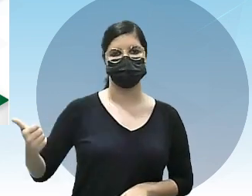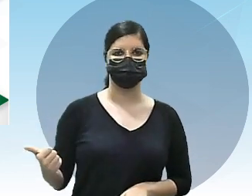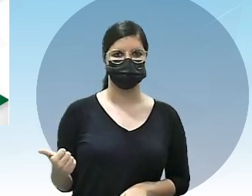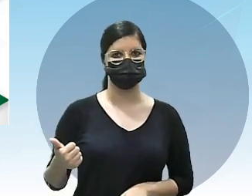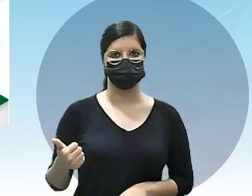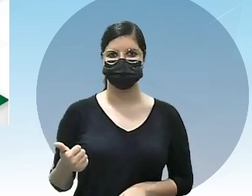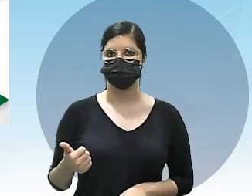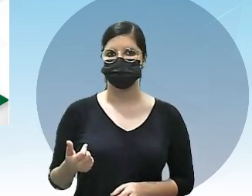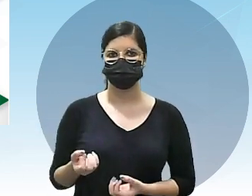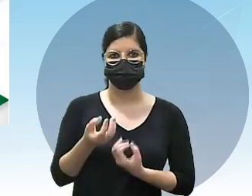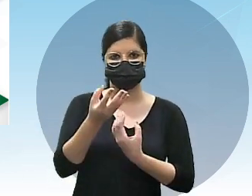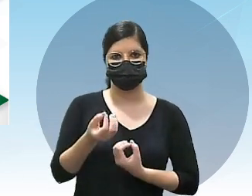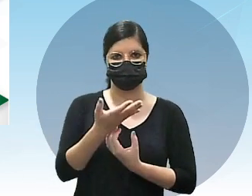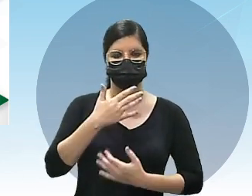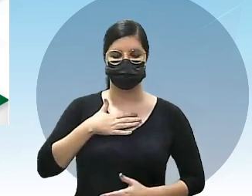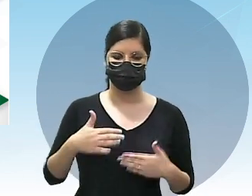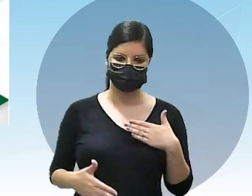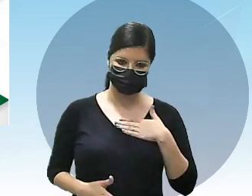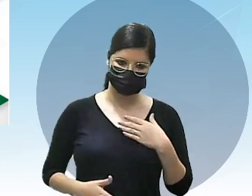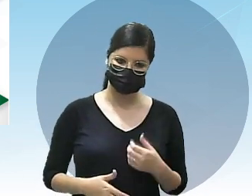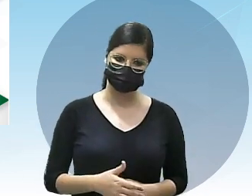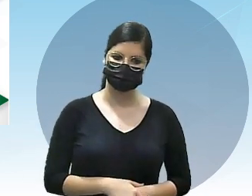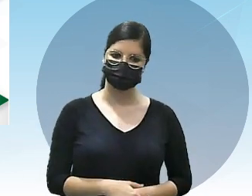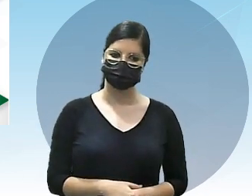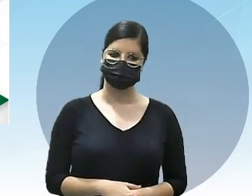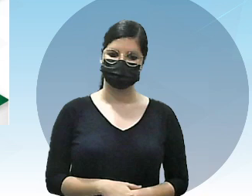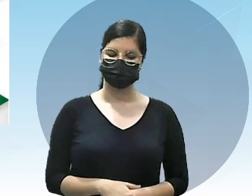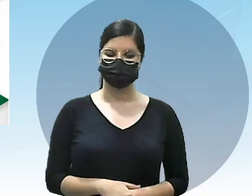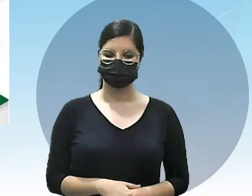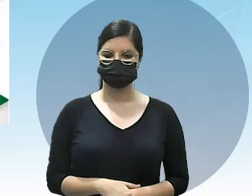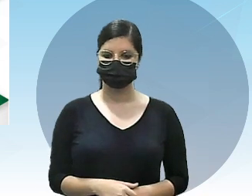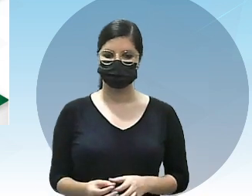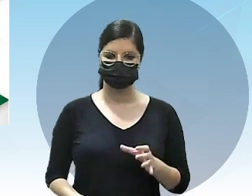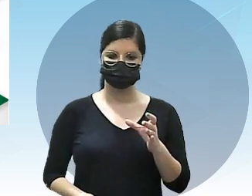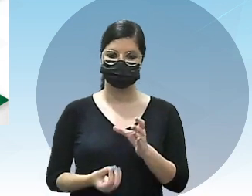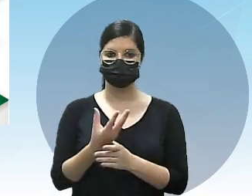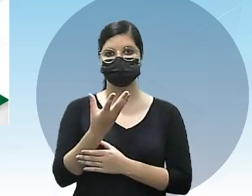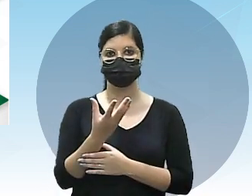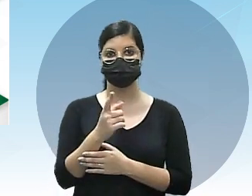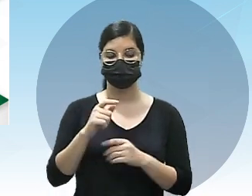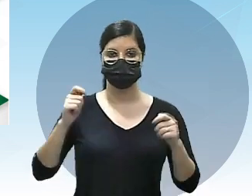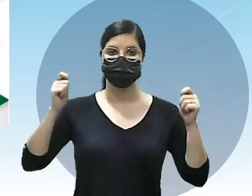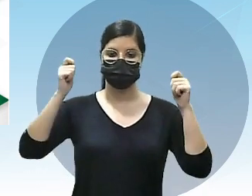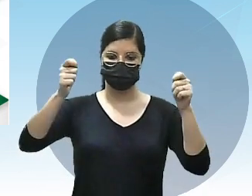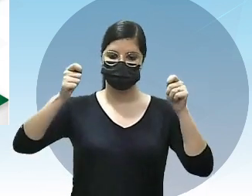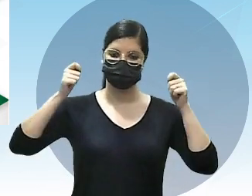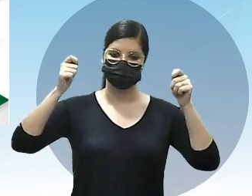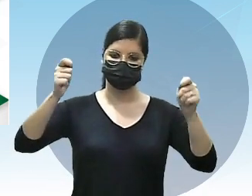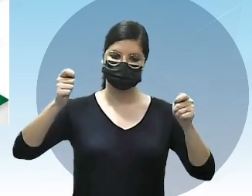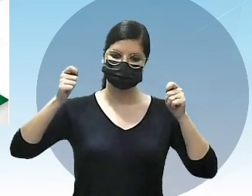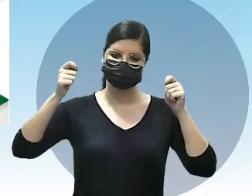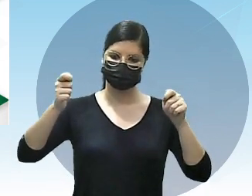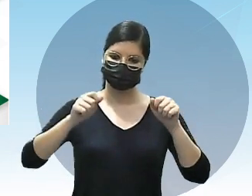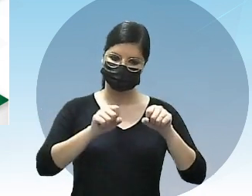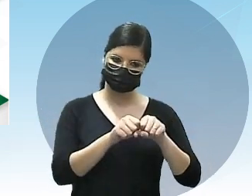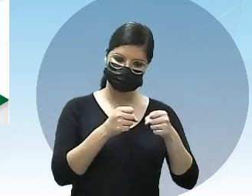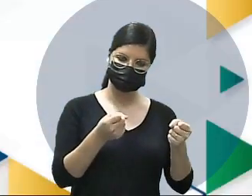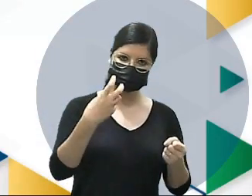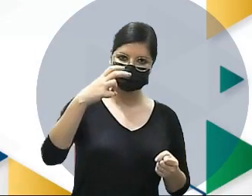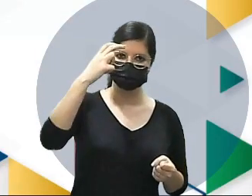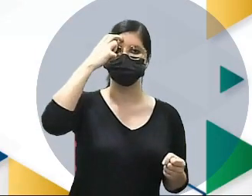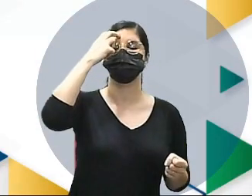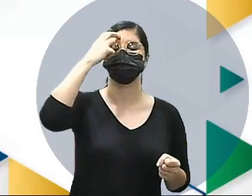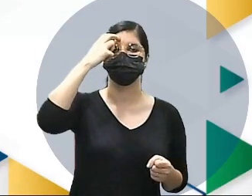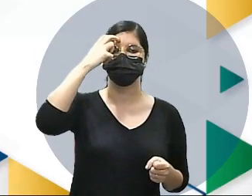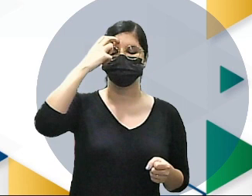aquela forma de expressão corporal dela e surge também como uma forma de protesto né como eu falei comprimento da cultura